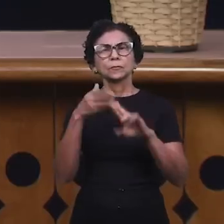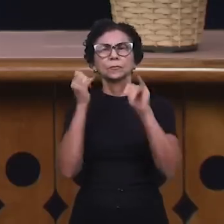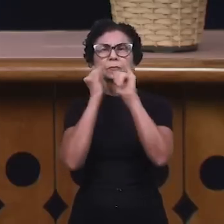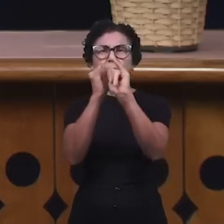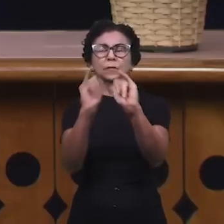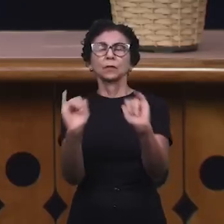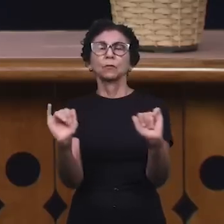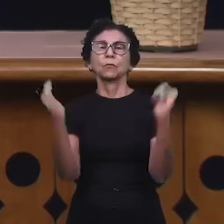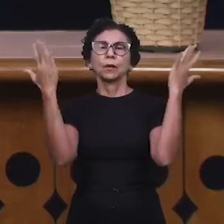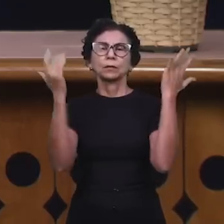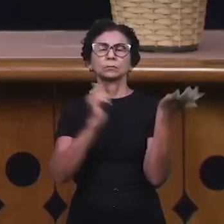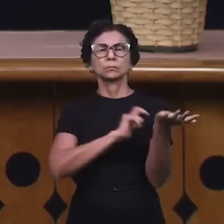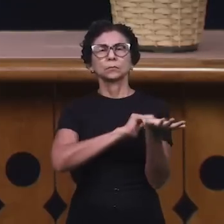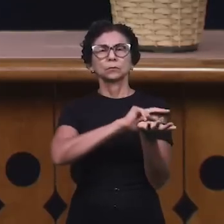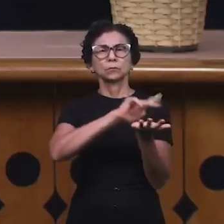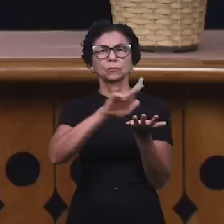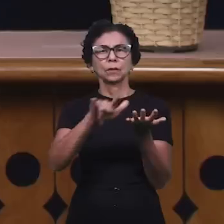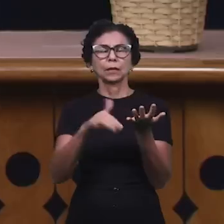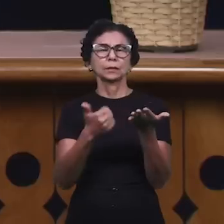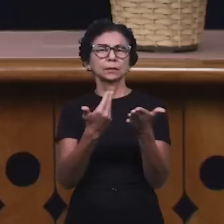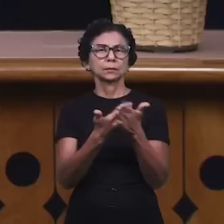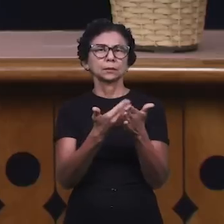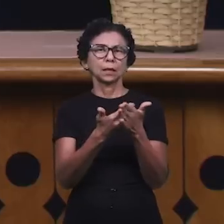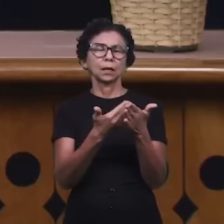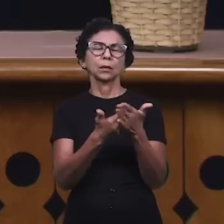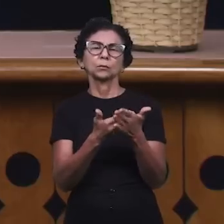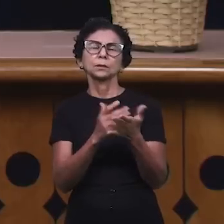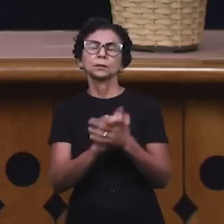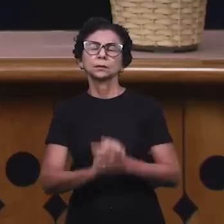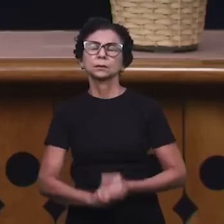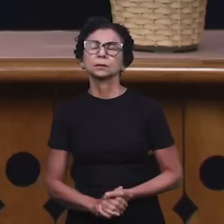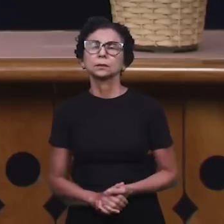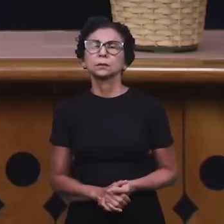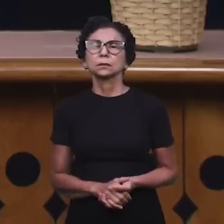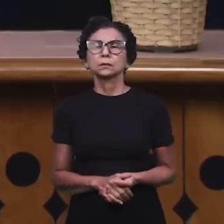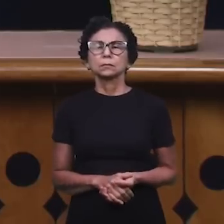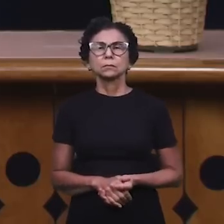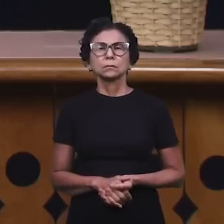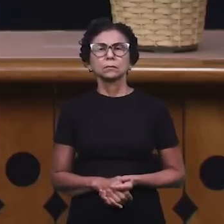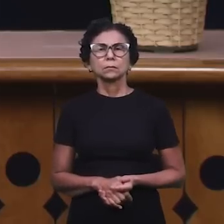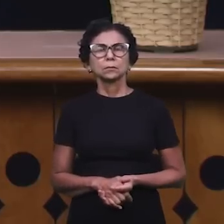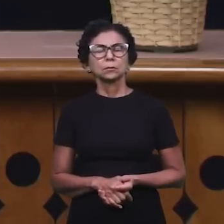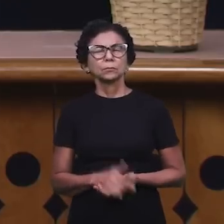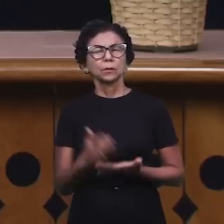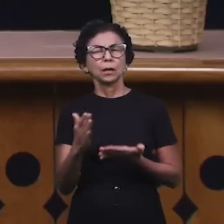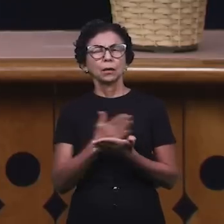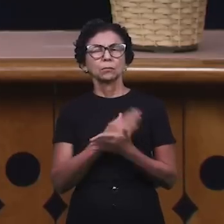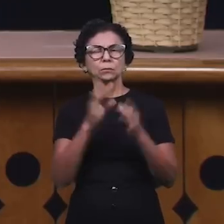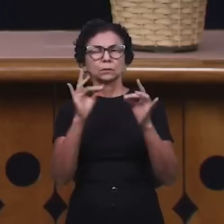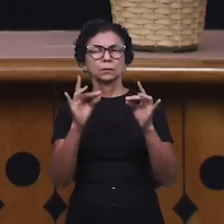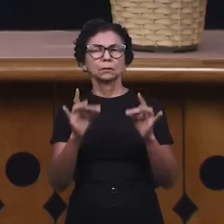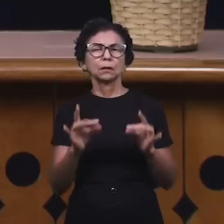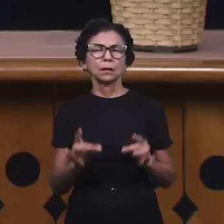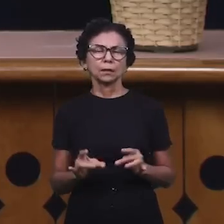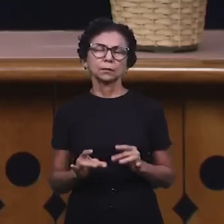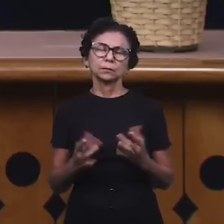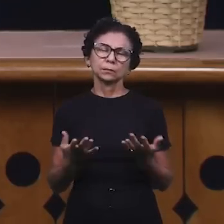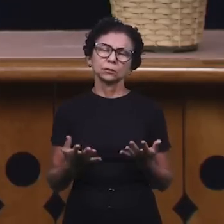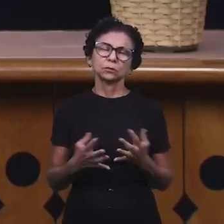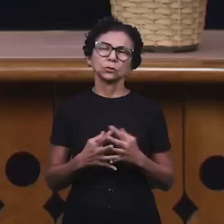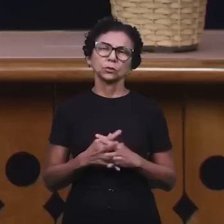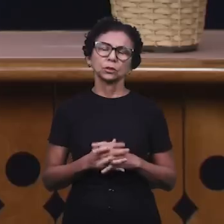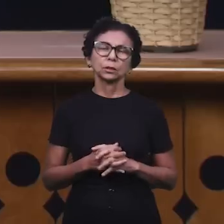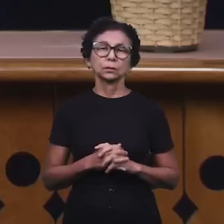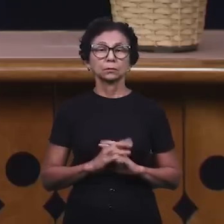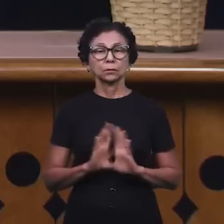em várias lives que aconteceram. Nós vamos procurar entrar em alguns detalhes, já que estamos falando